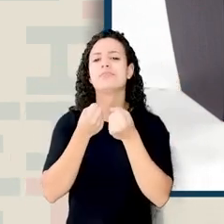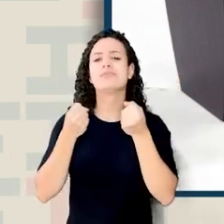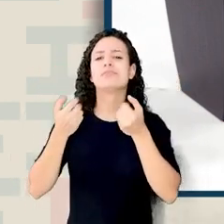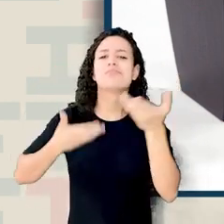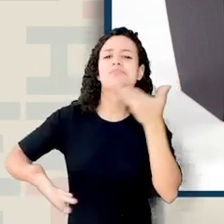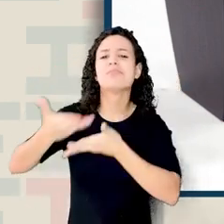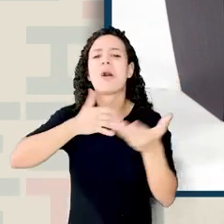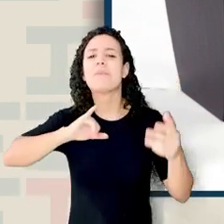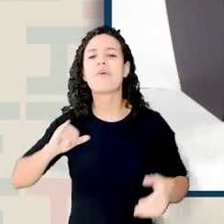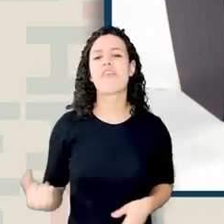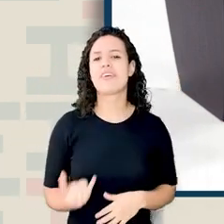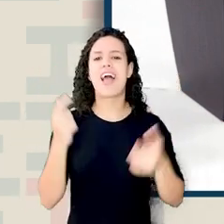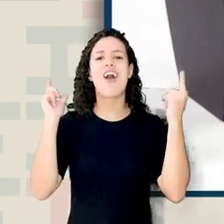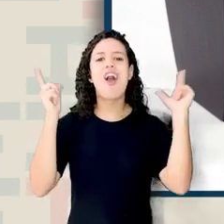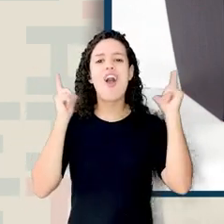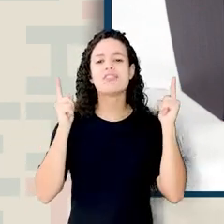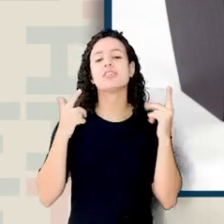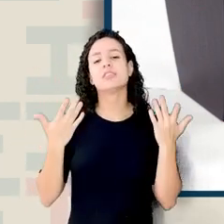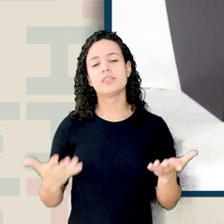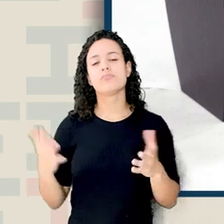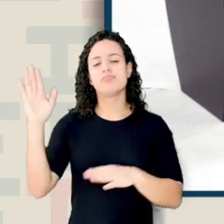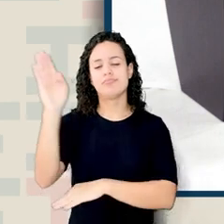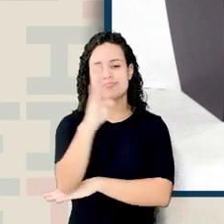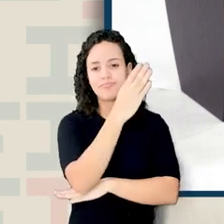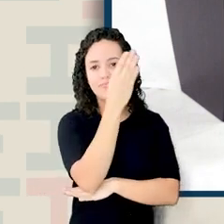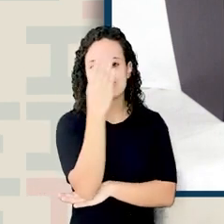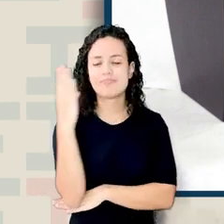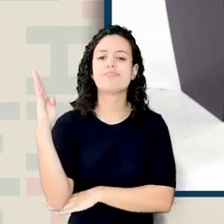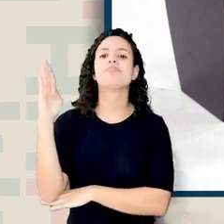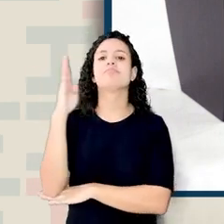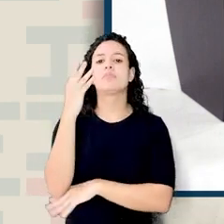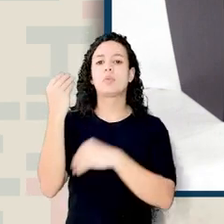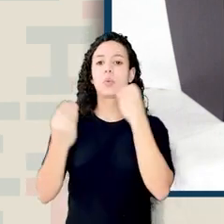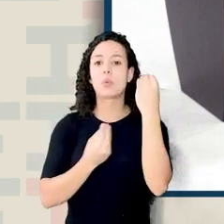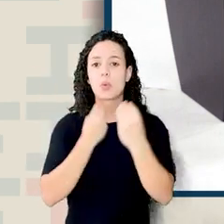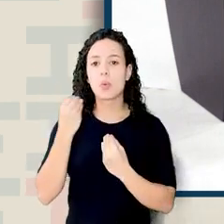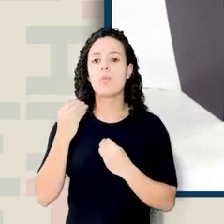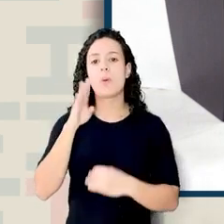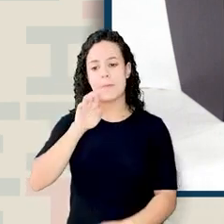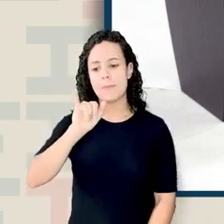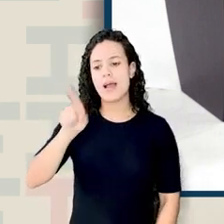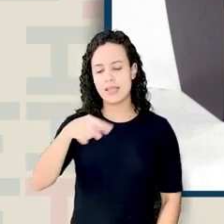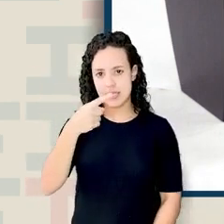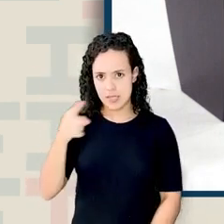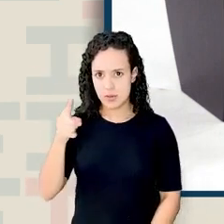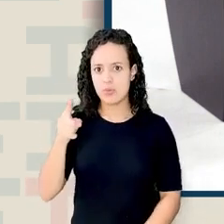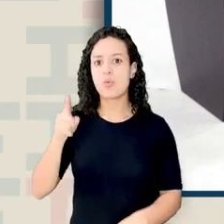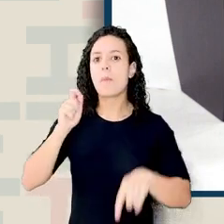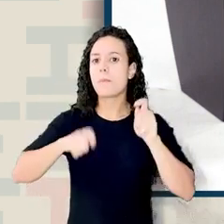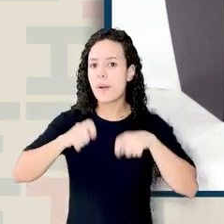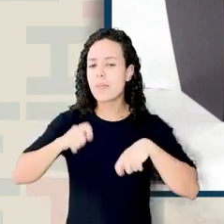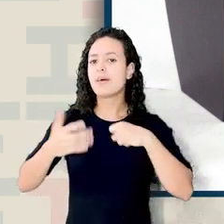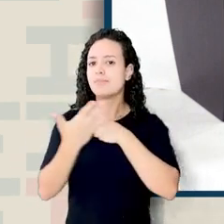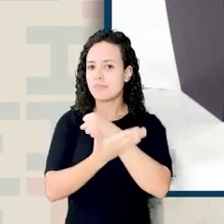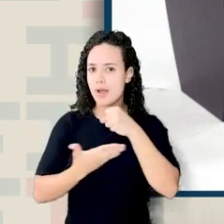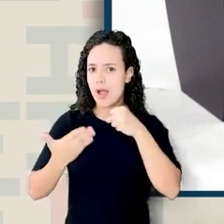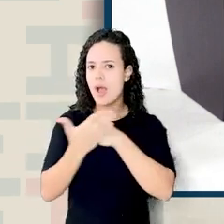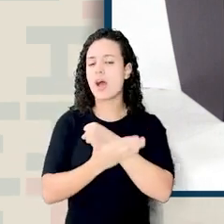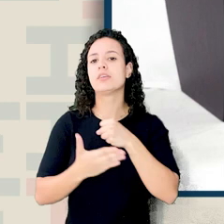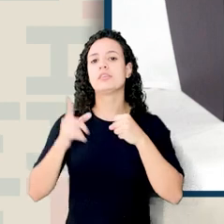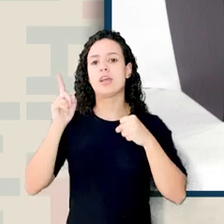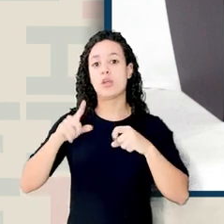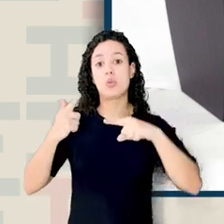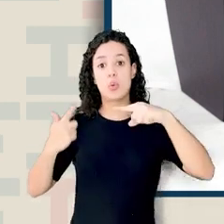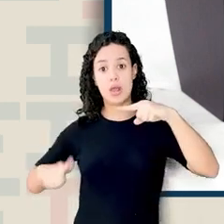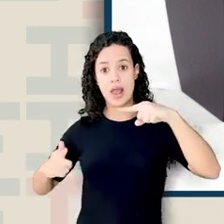Esse baião de maracatu, essa célula, passa a ser feita como base de sustentação do batuque num instrumento mais grave,